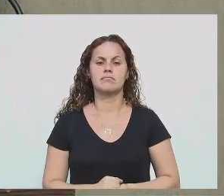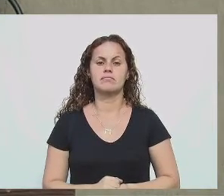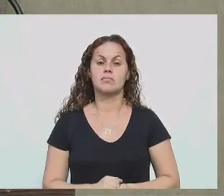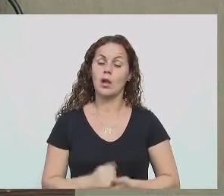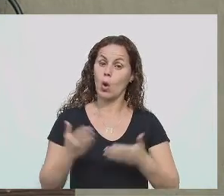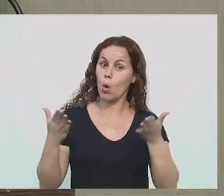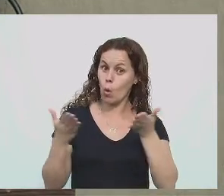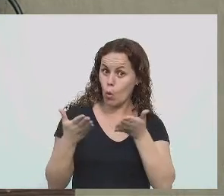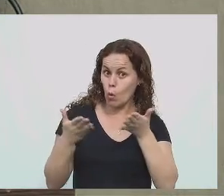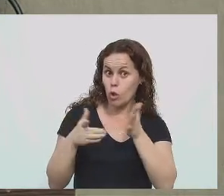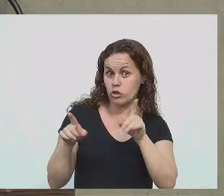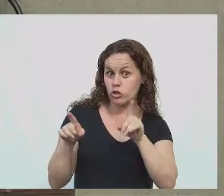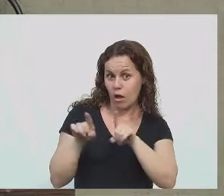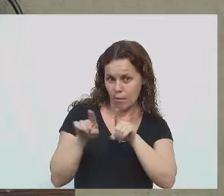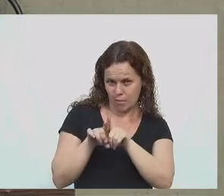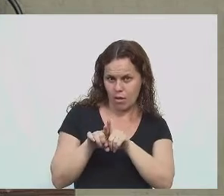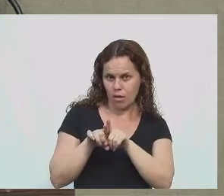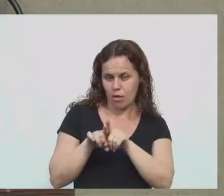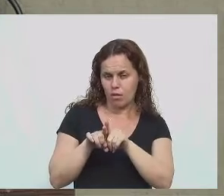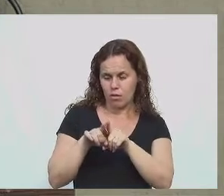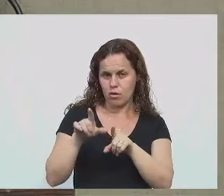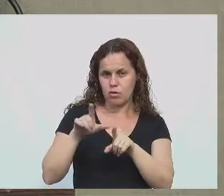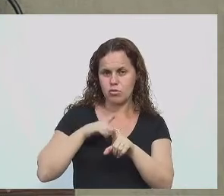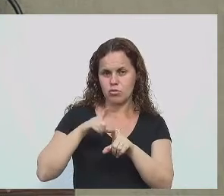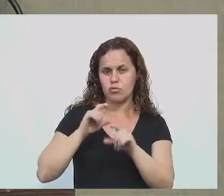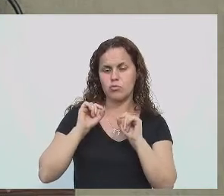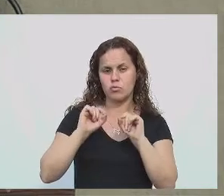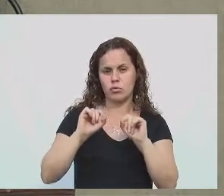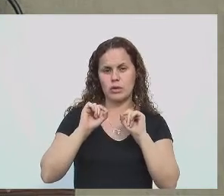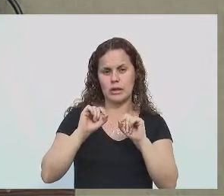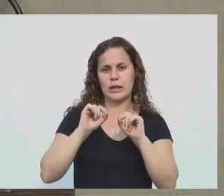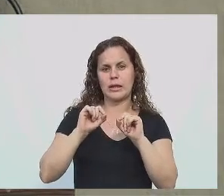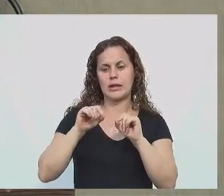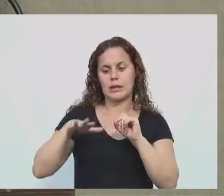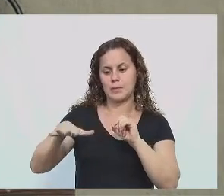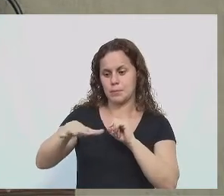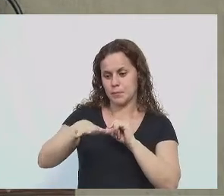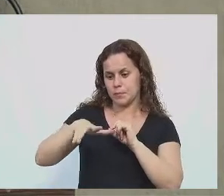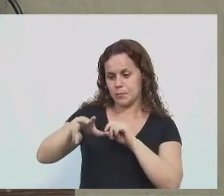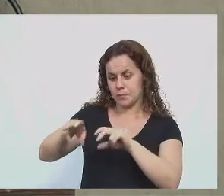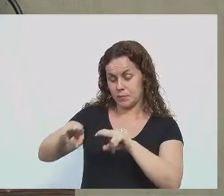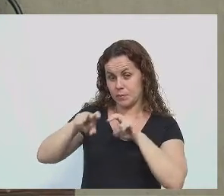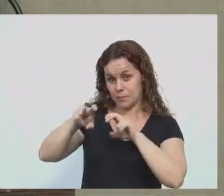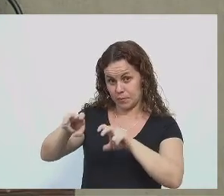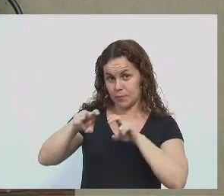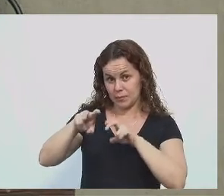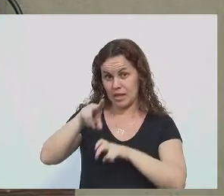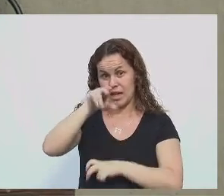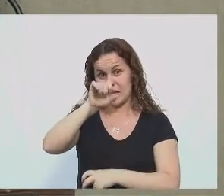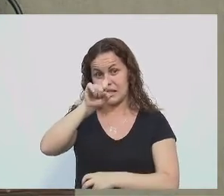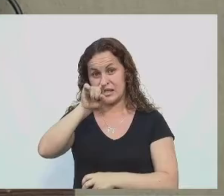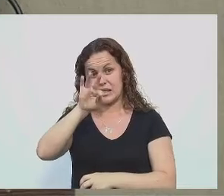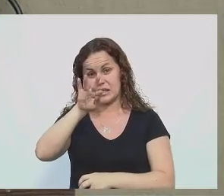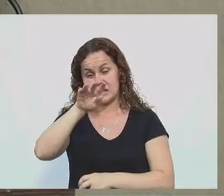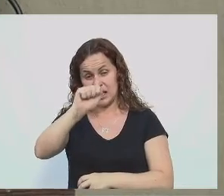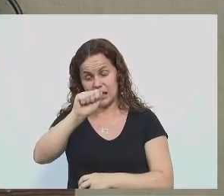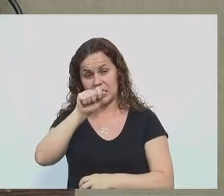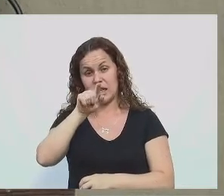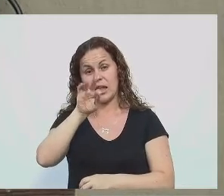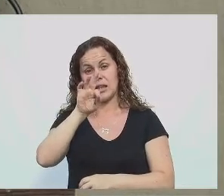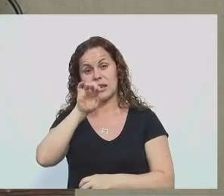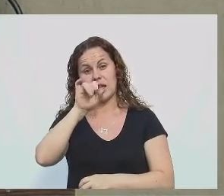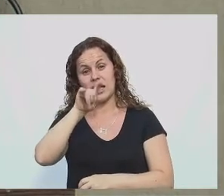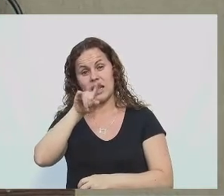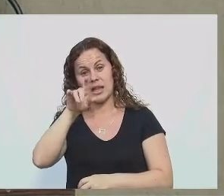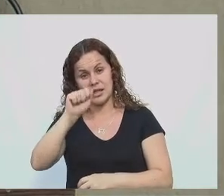Estive hoje também na zona rural, junto com a zona rural de Santa Teresa, junto com o secretário